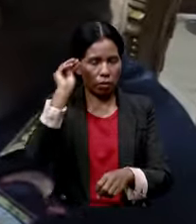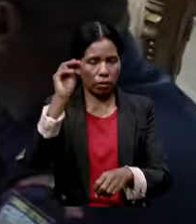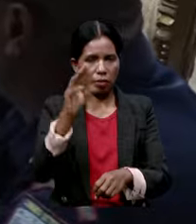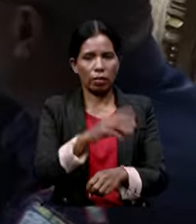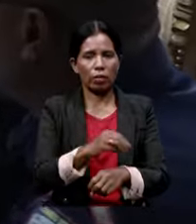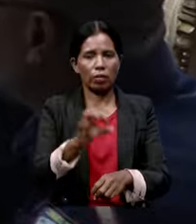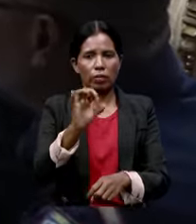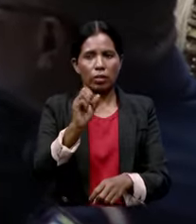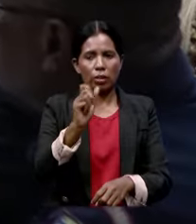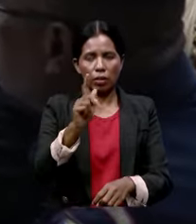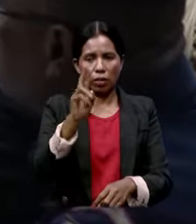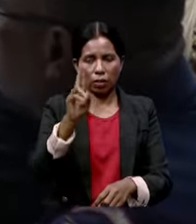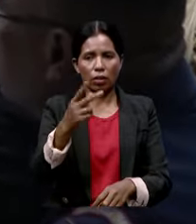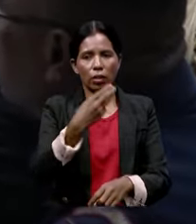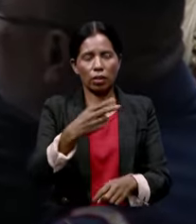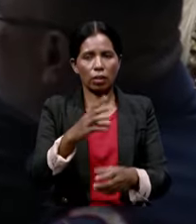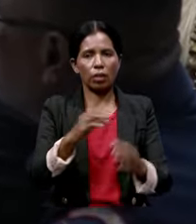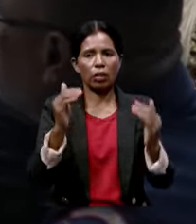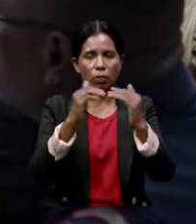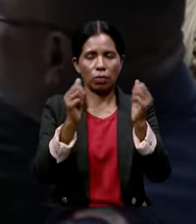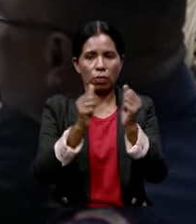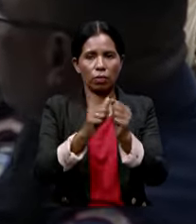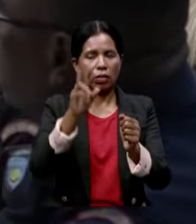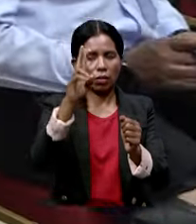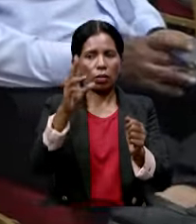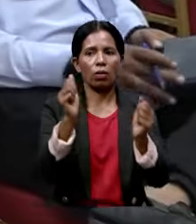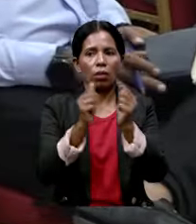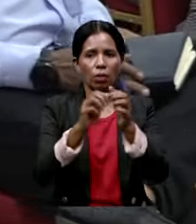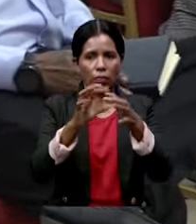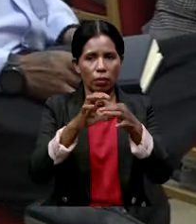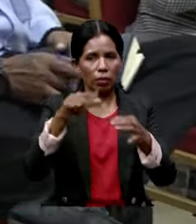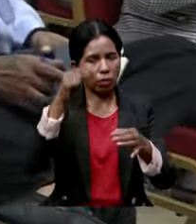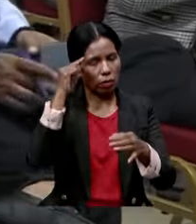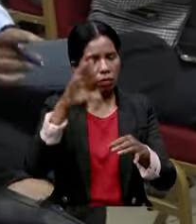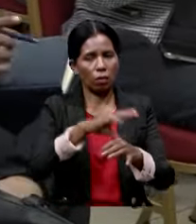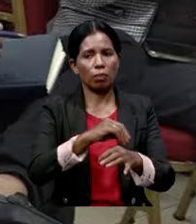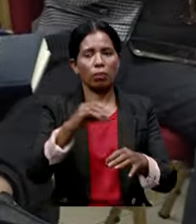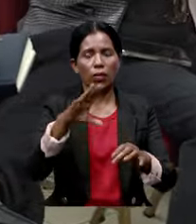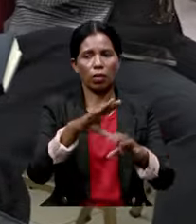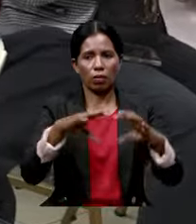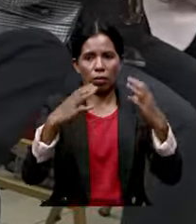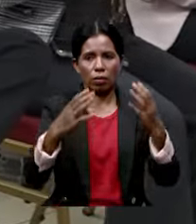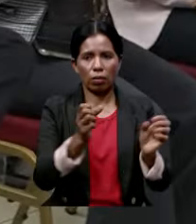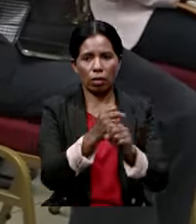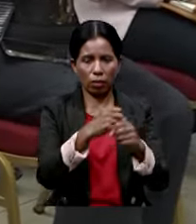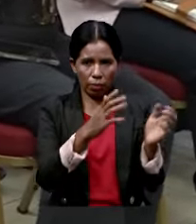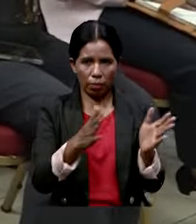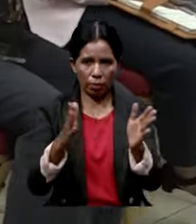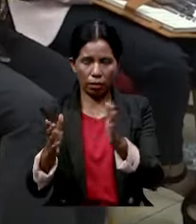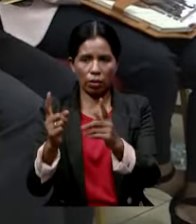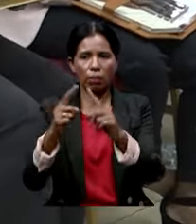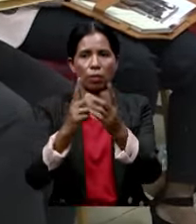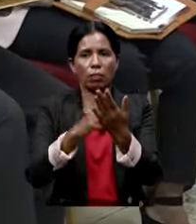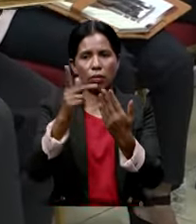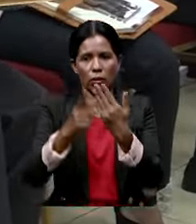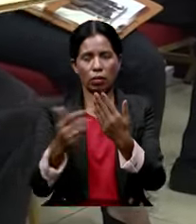ambiente Francisco Calboadilai Quintane convoca reunião daruak o membro governo no comissão organizadora o di halo preparação ba programa sira